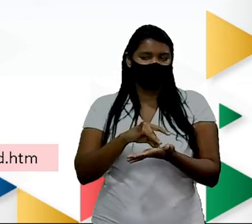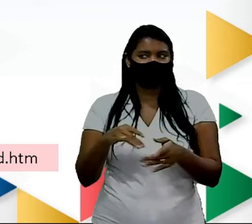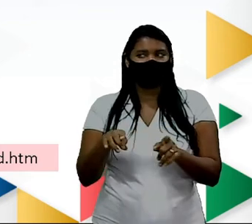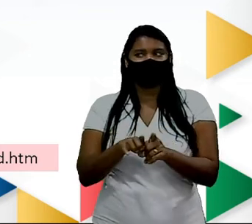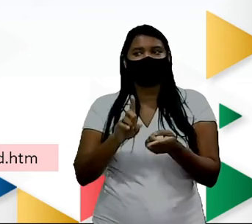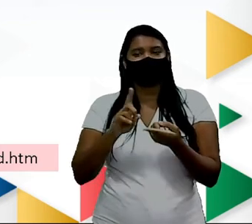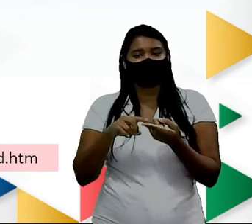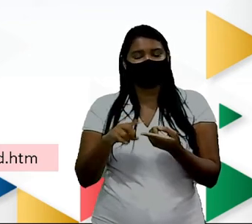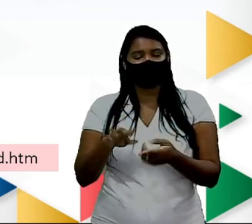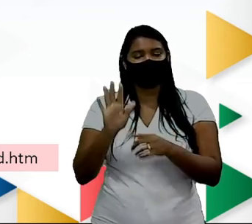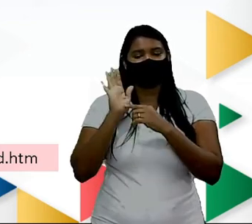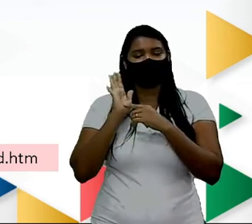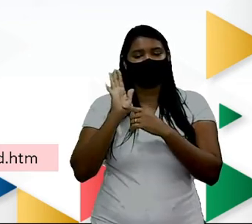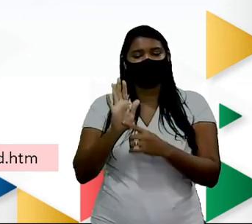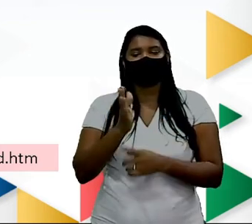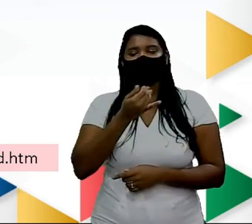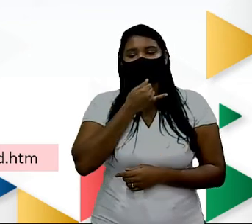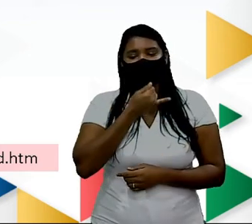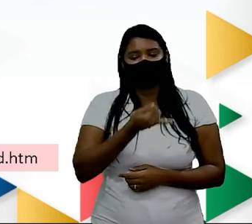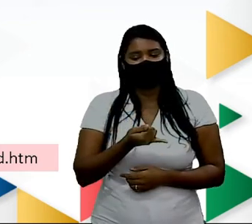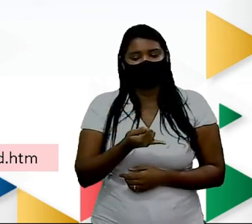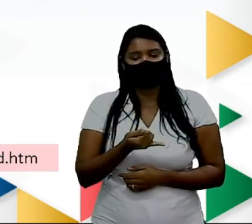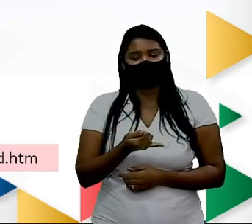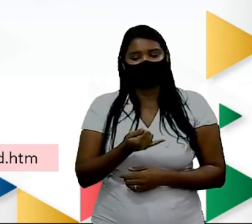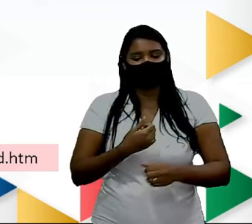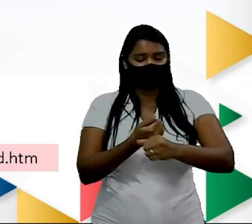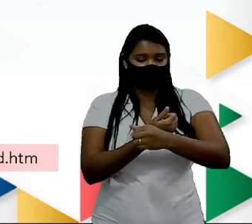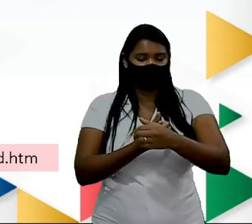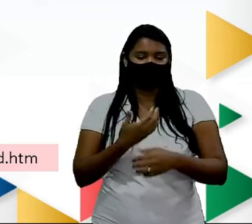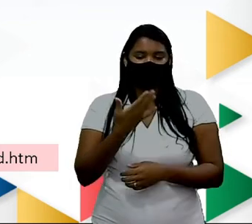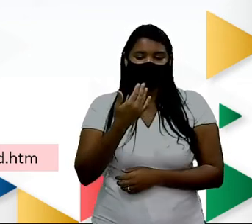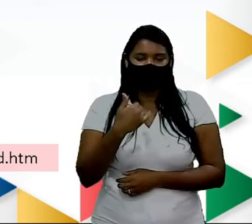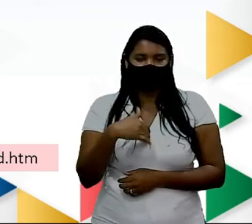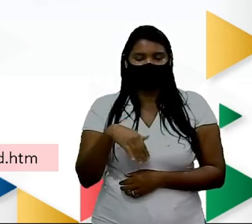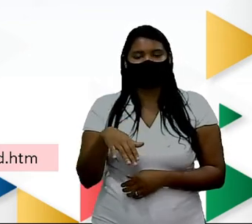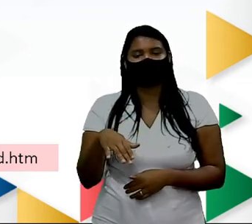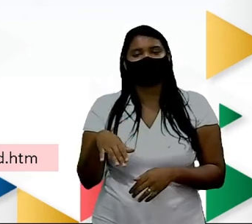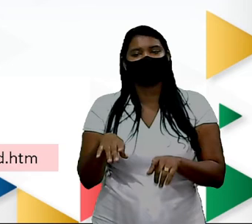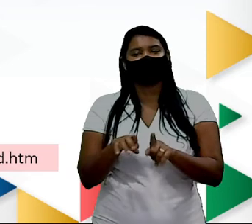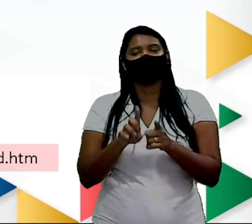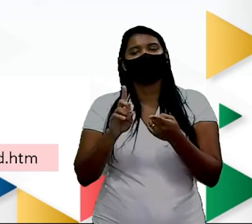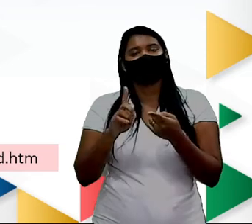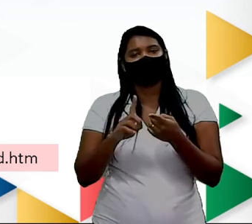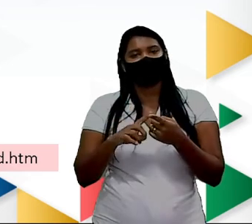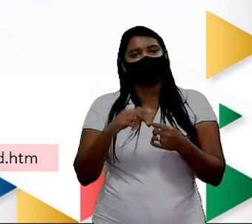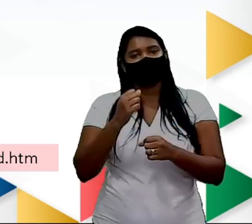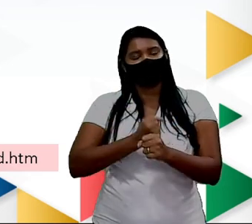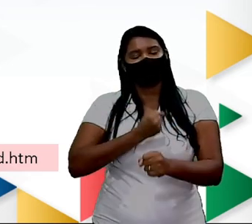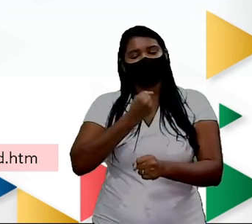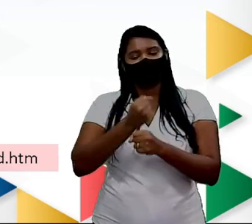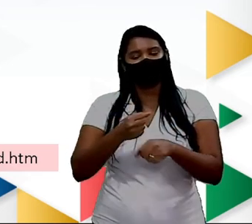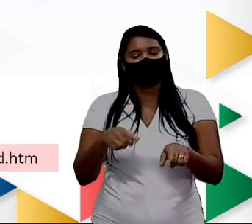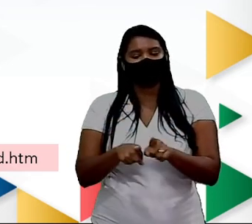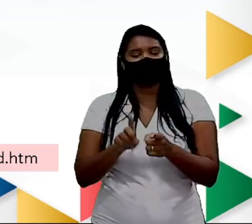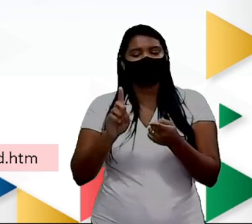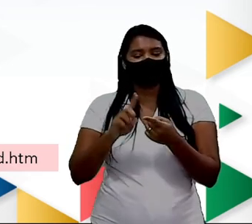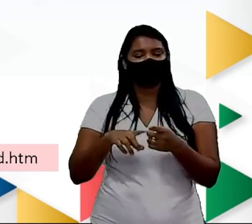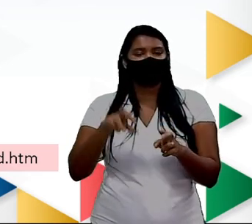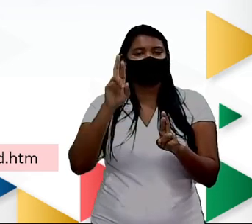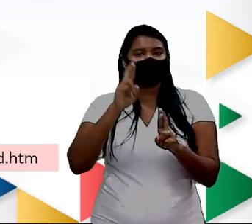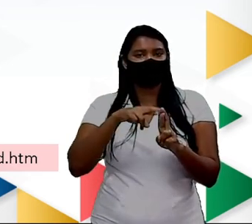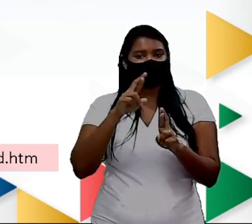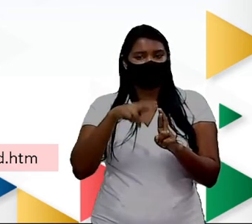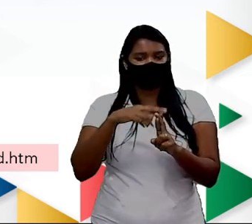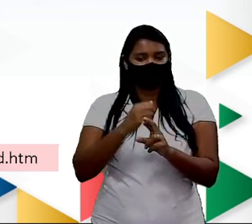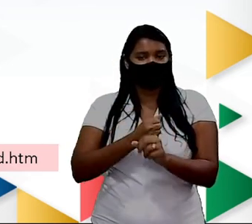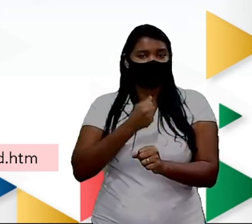ele apresenta, por exemplo, receitas caseiras ou construções de templos, ou então representações de